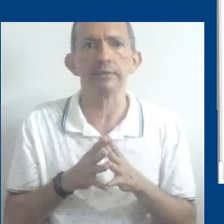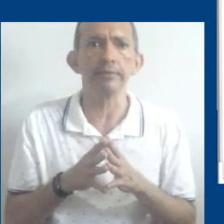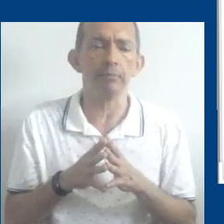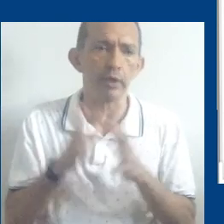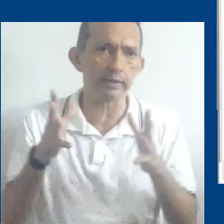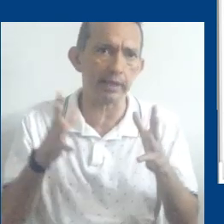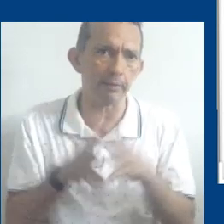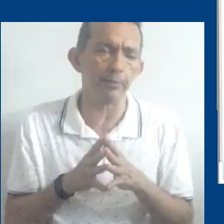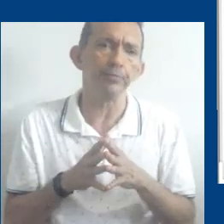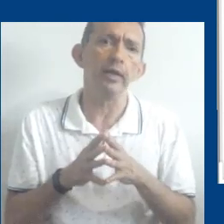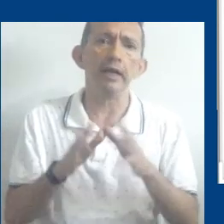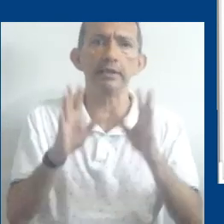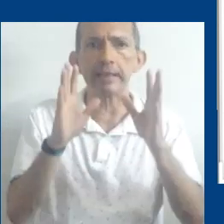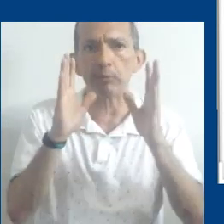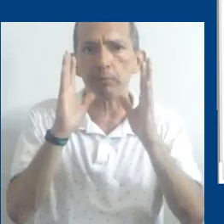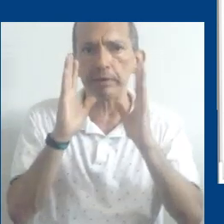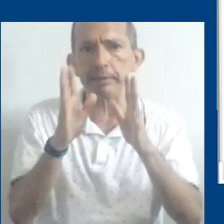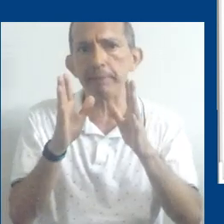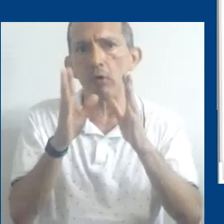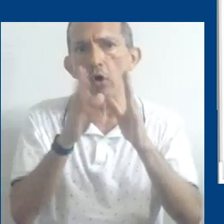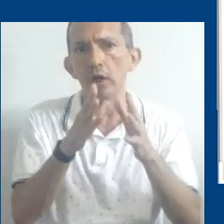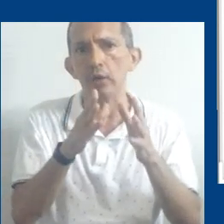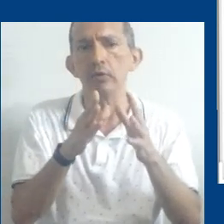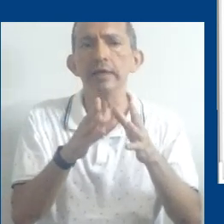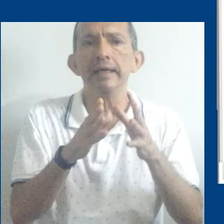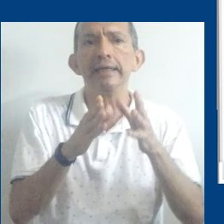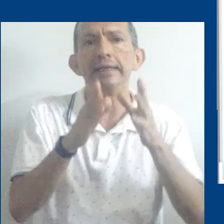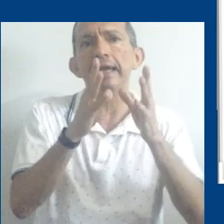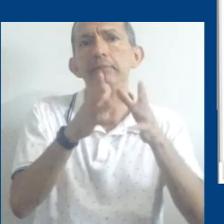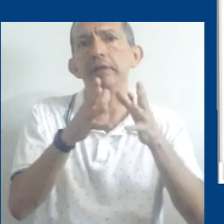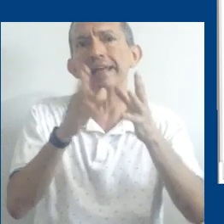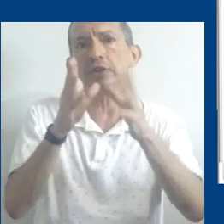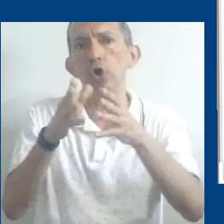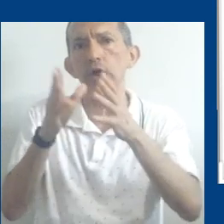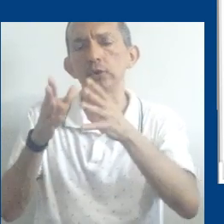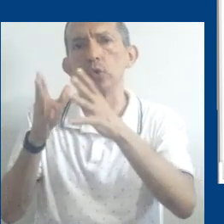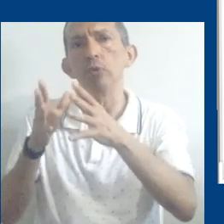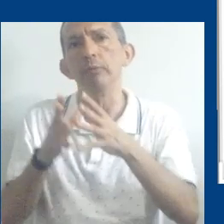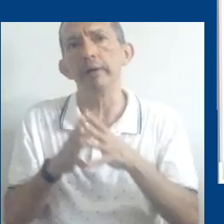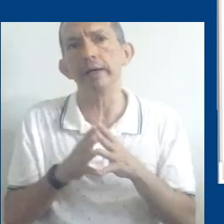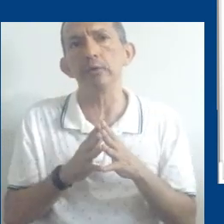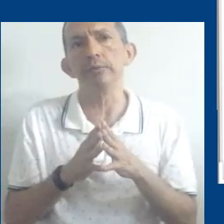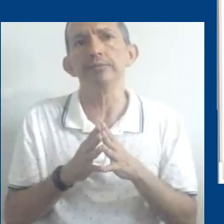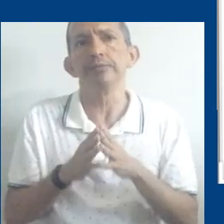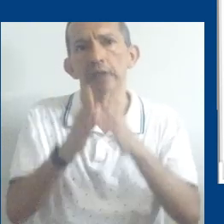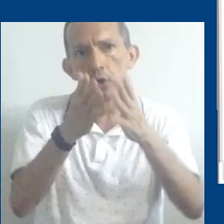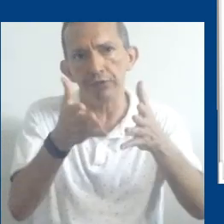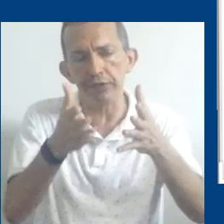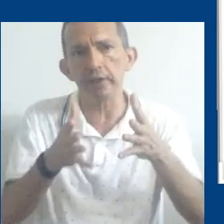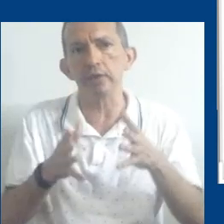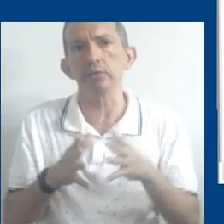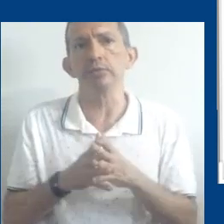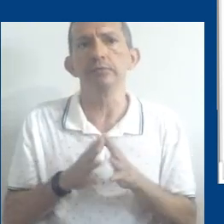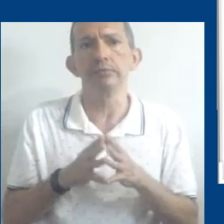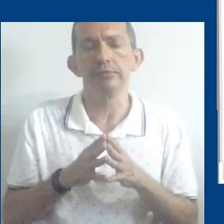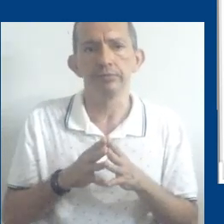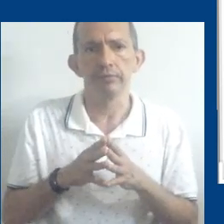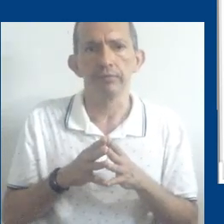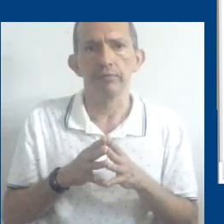hepáticas. Por exemplo, a gente sabe que o principal órgão que elimina a droga do corpo humano é o